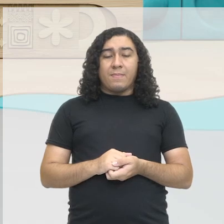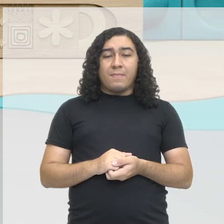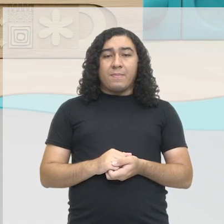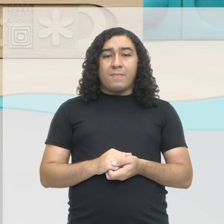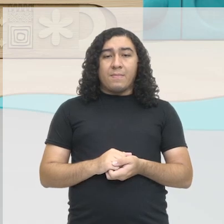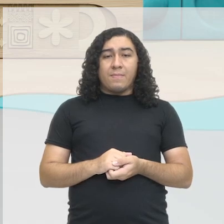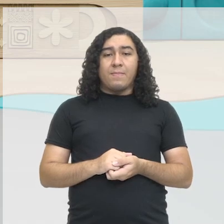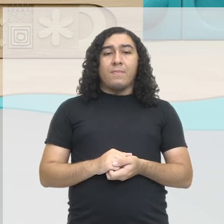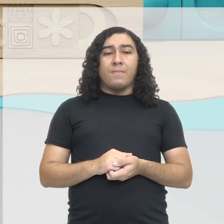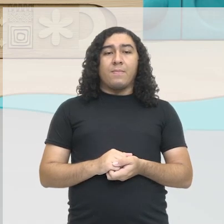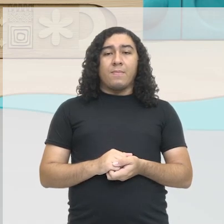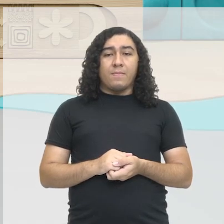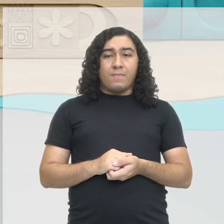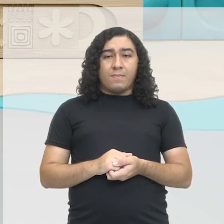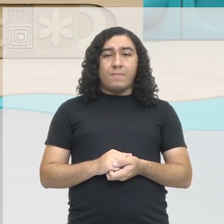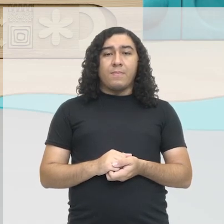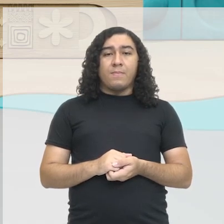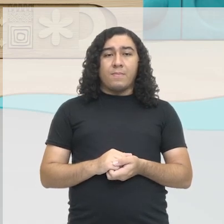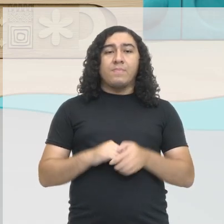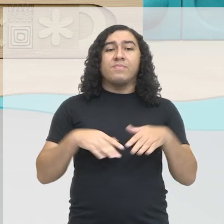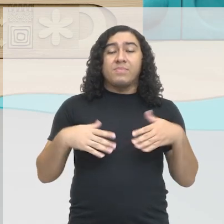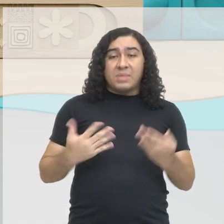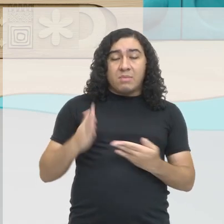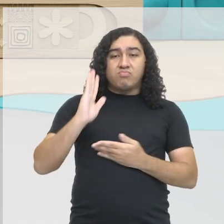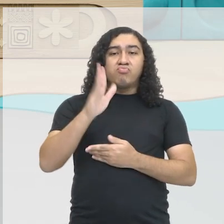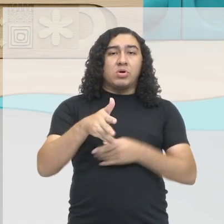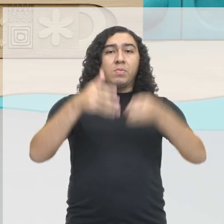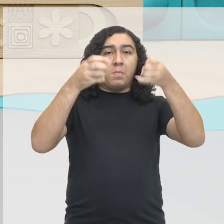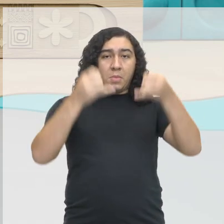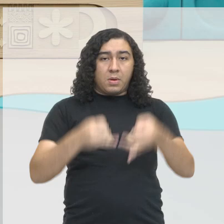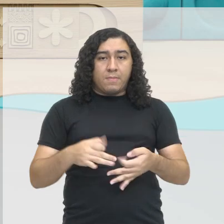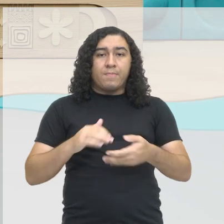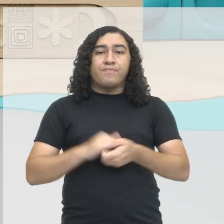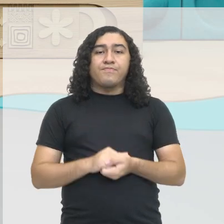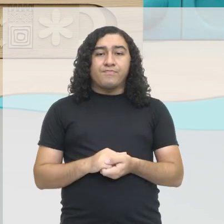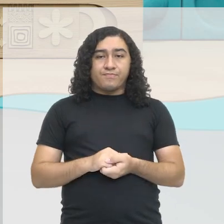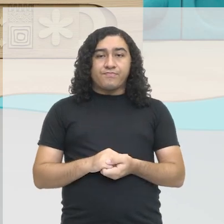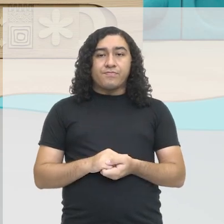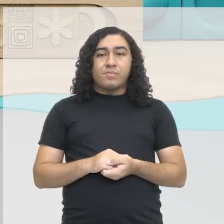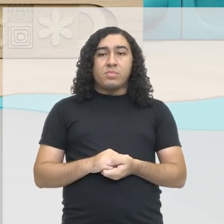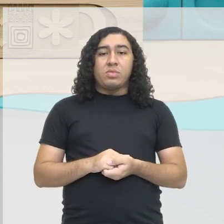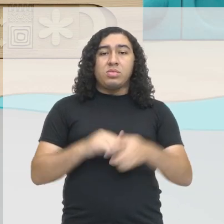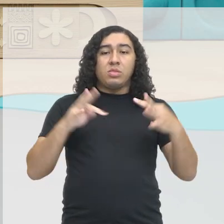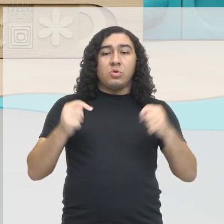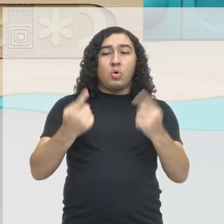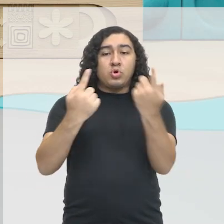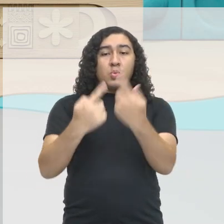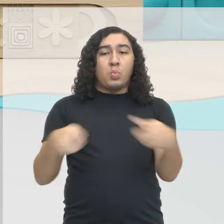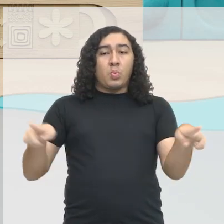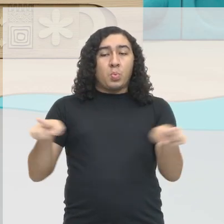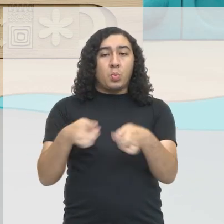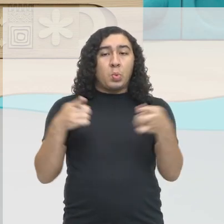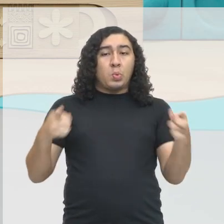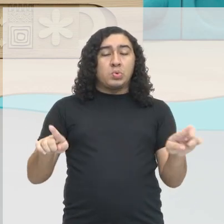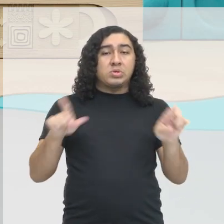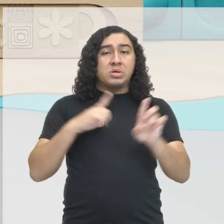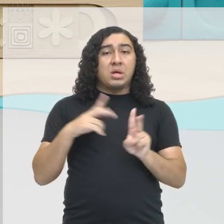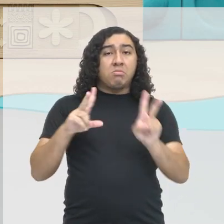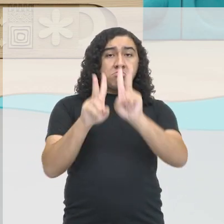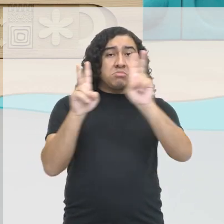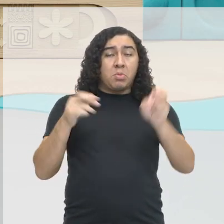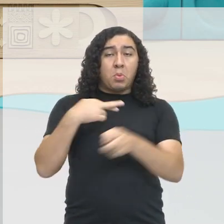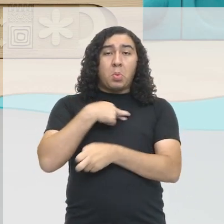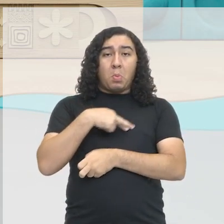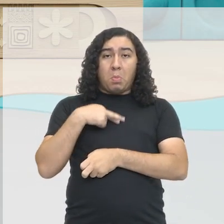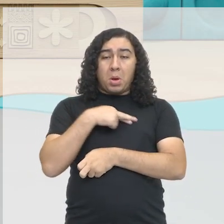e Gerry Adriane, Doce Doce Amor, que eu já falei para vocês. Então, todas essas músicas aí, ela tem um tema